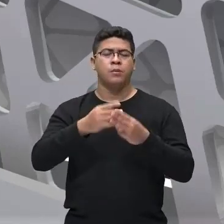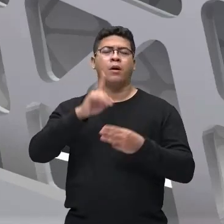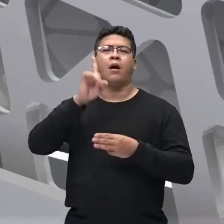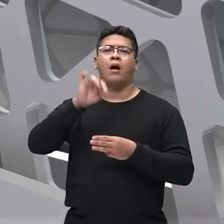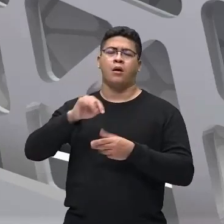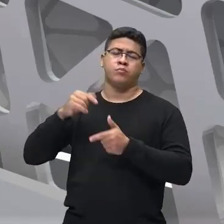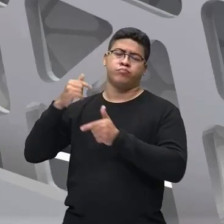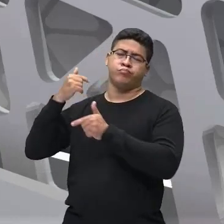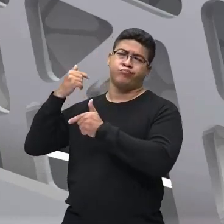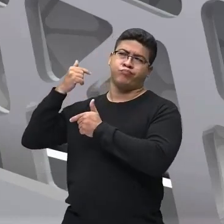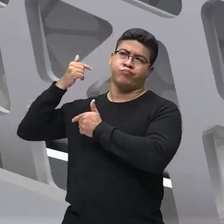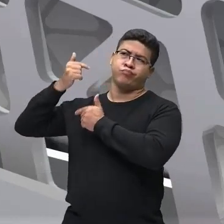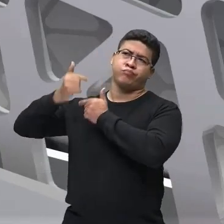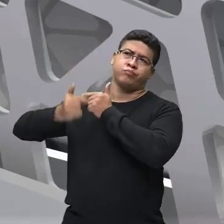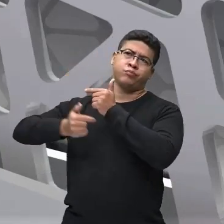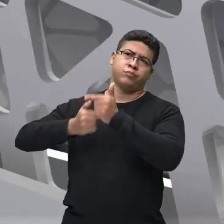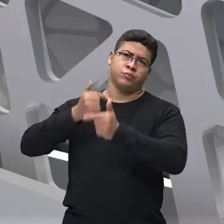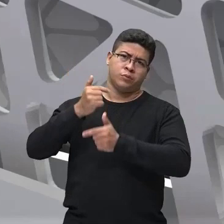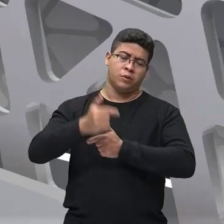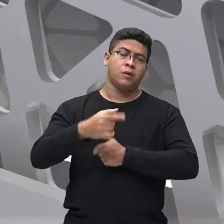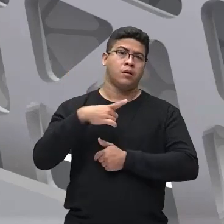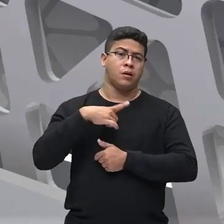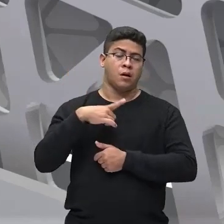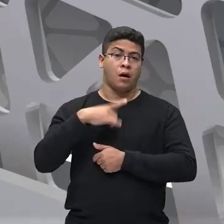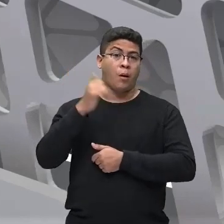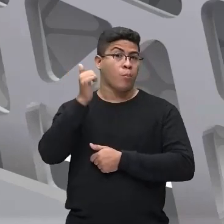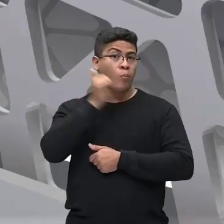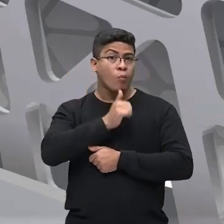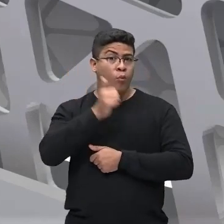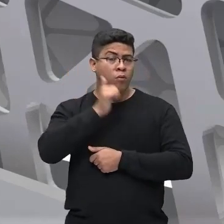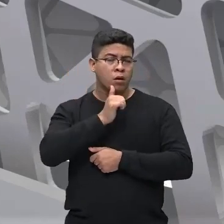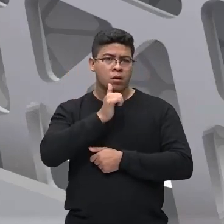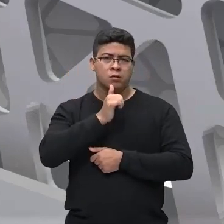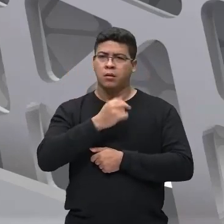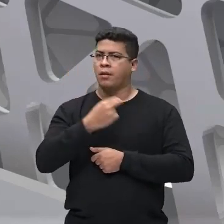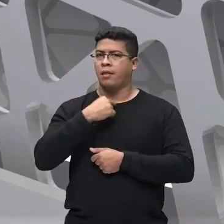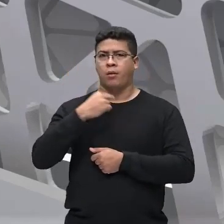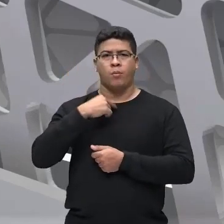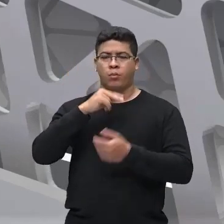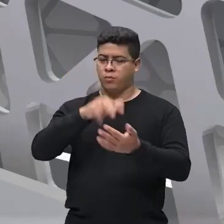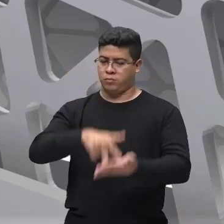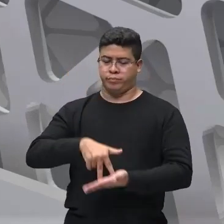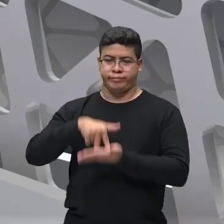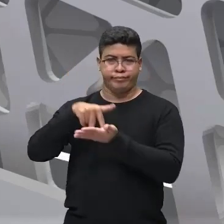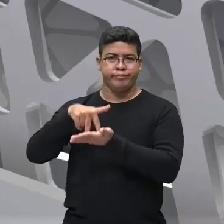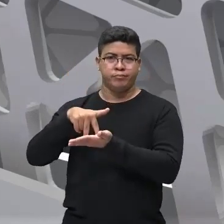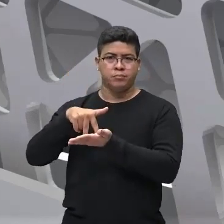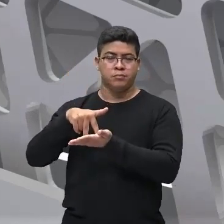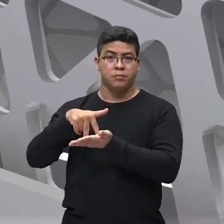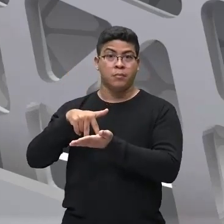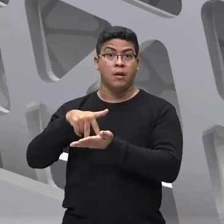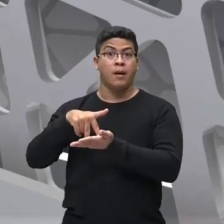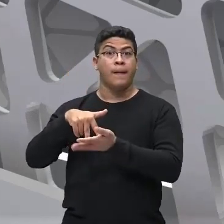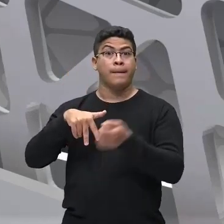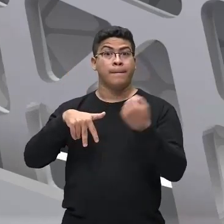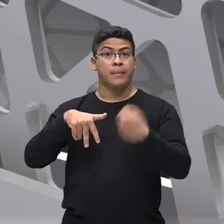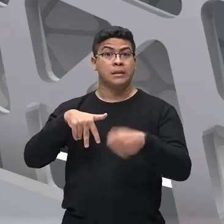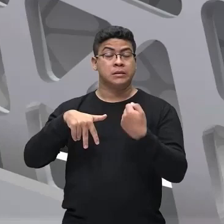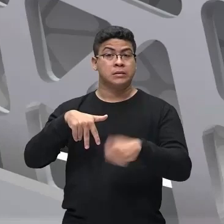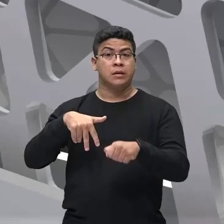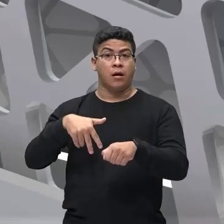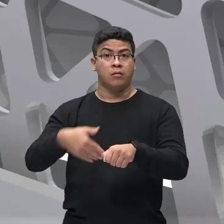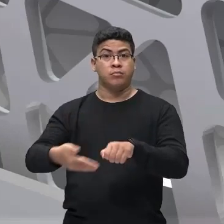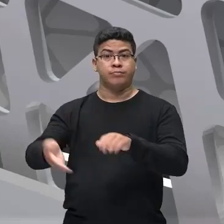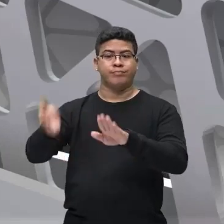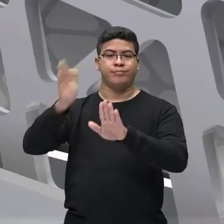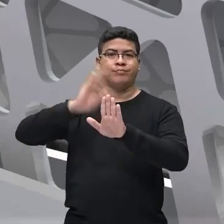a mulher tinha um papel não protagonista, mas antagonista ou secundário. E